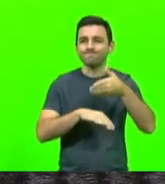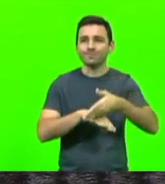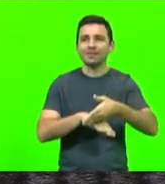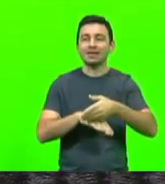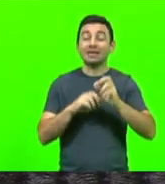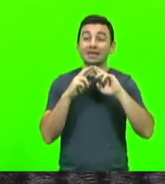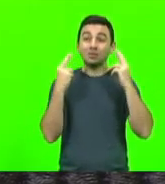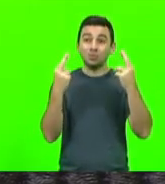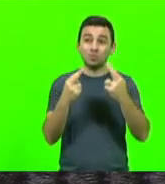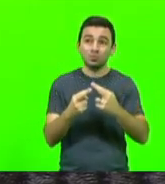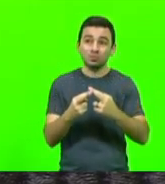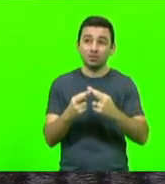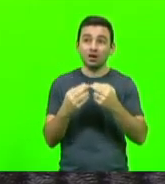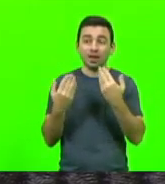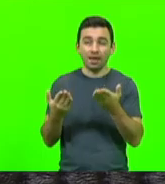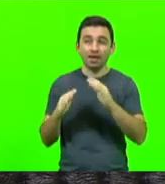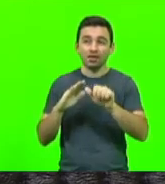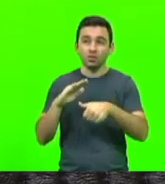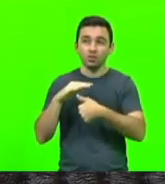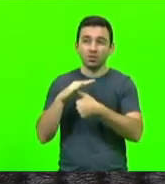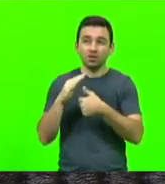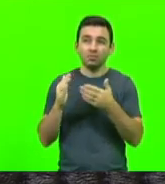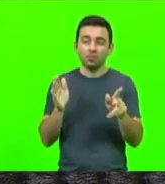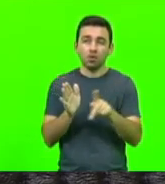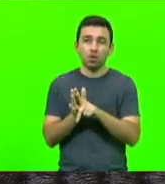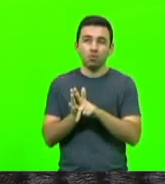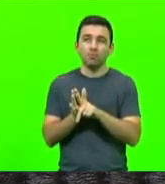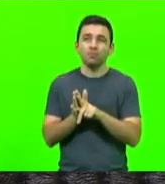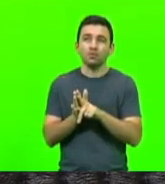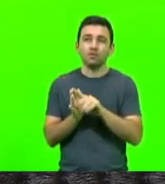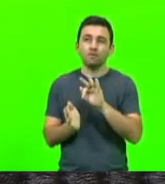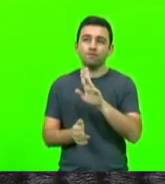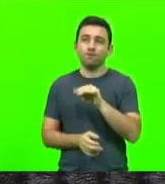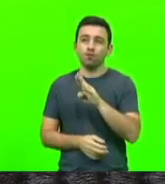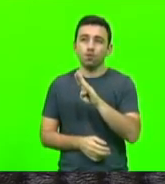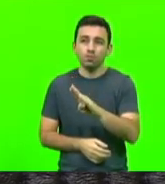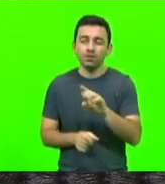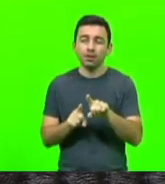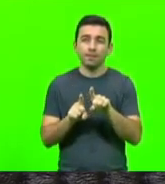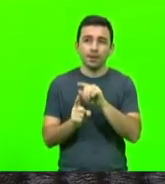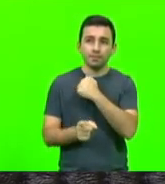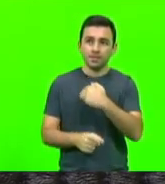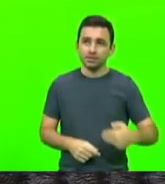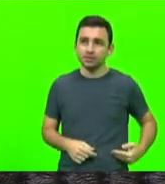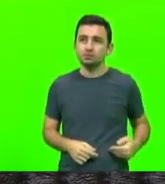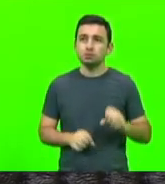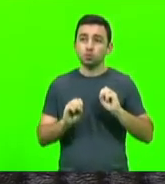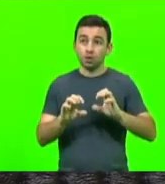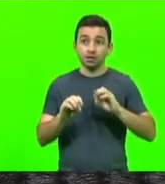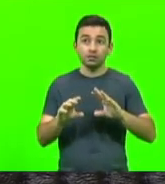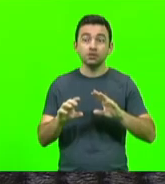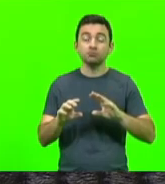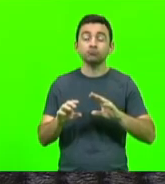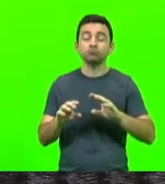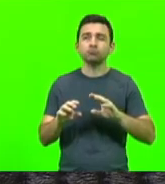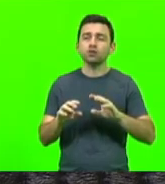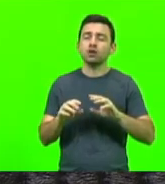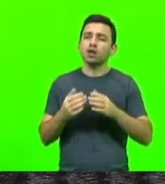entre a reitoria da FURB e o ministro da Educação, Milton Ribeiro, no sentido de